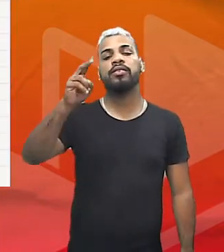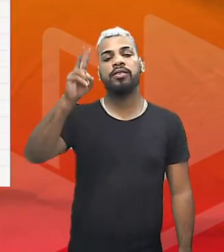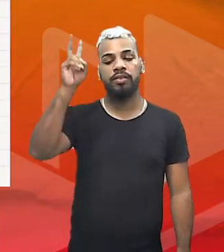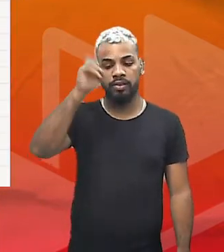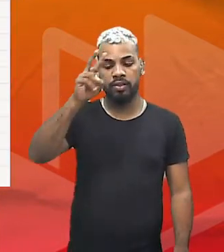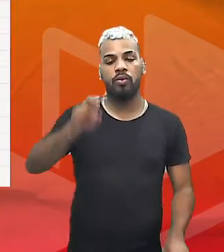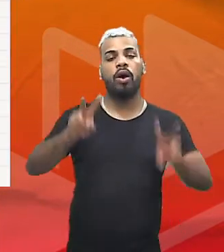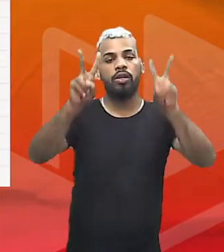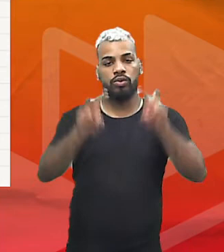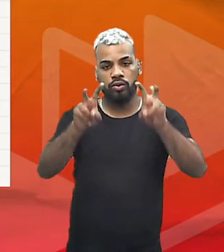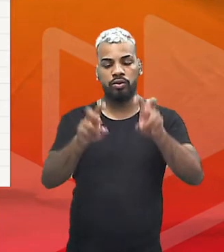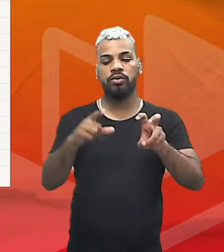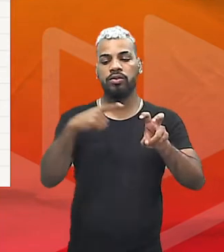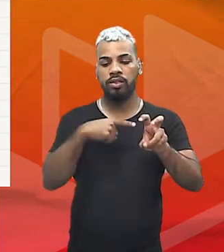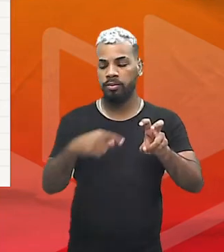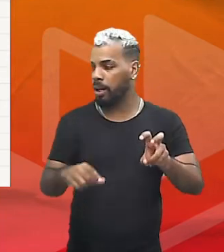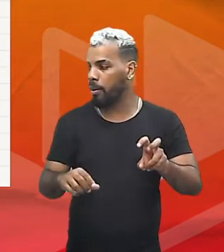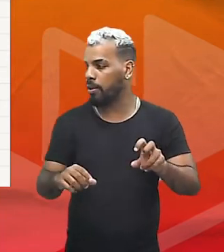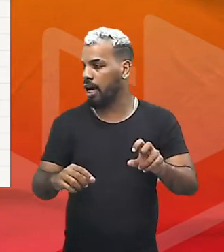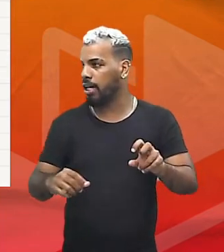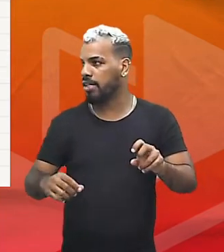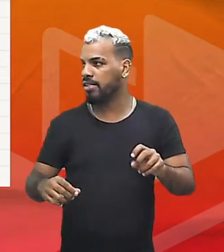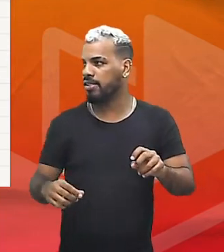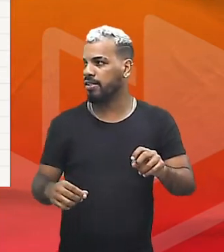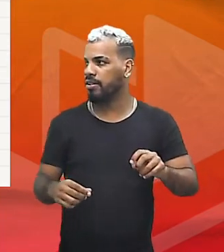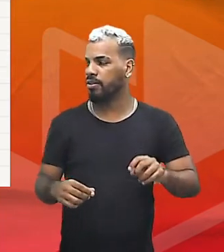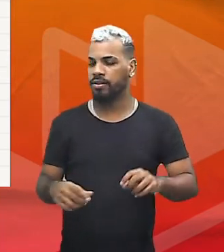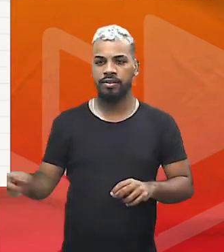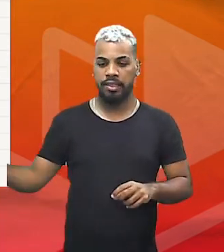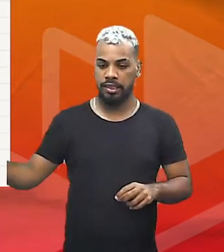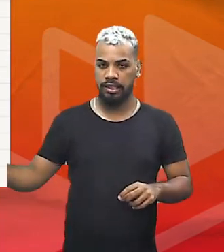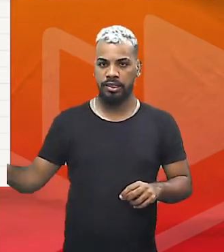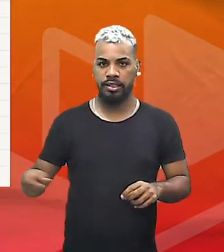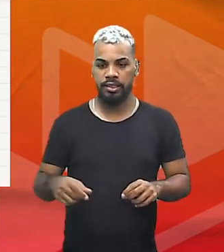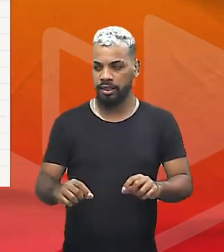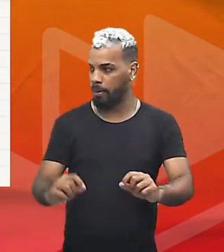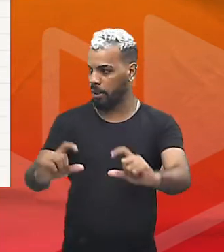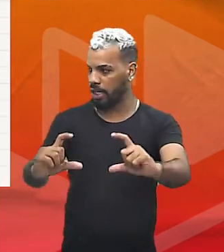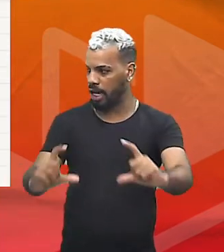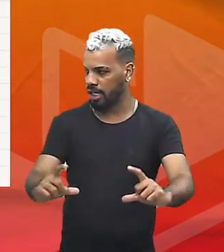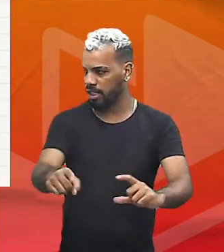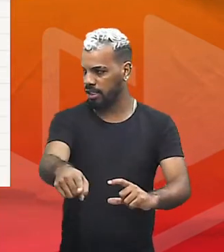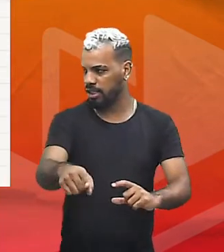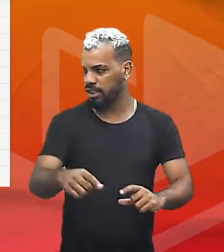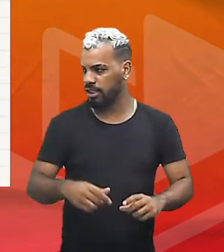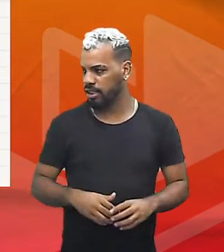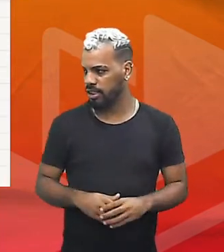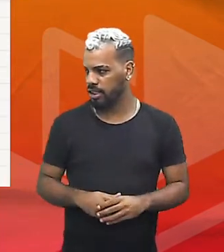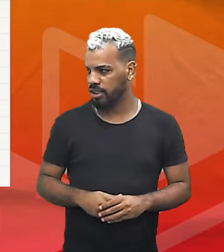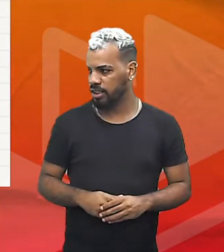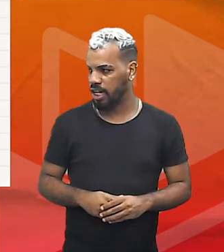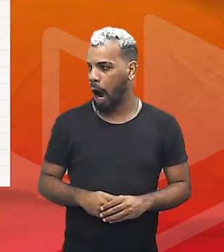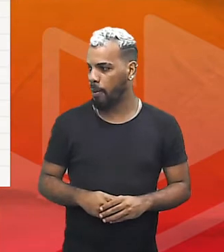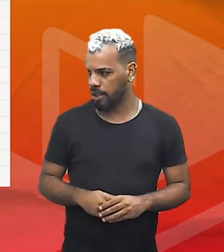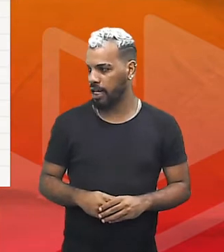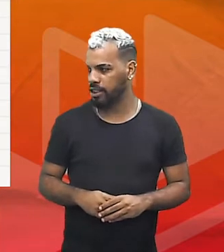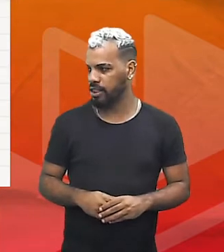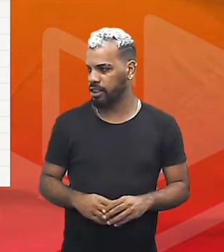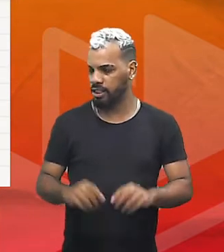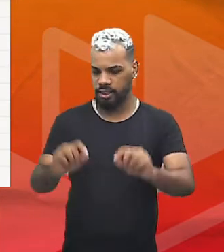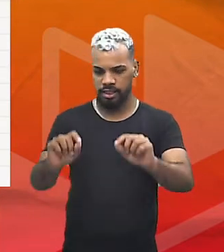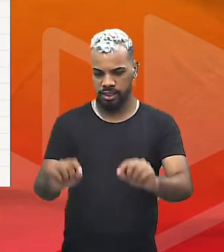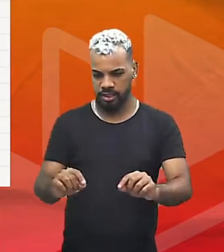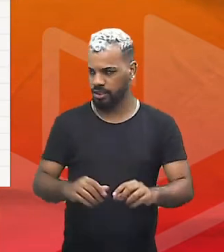no assunto do seriado 1 e a gente já falou aqui em outras aulas cuidado com a parte de bioenergética cuidado com a parte de